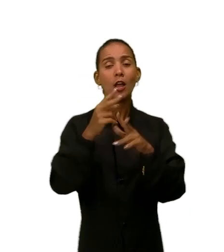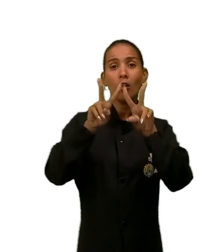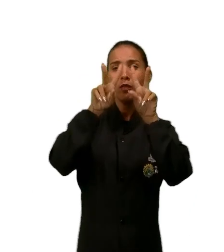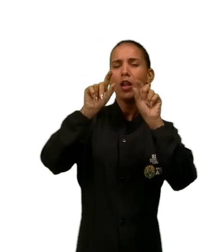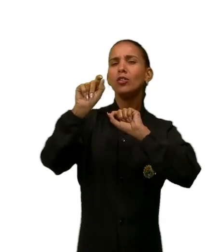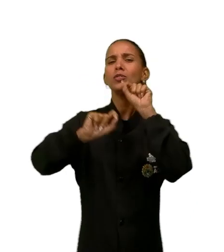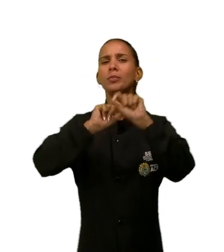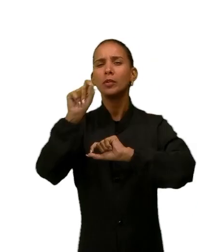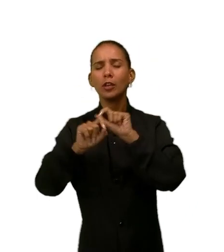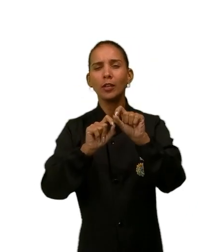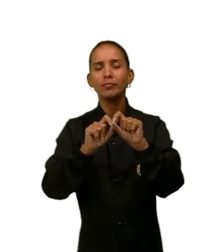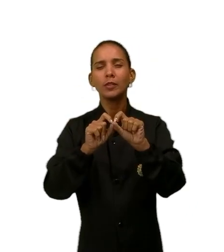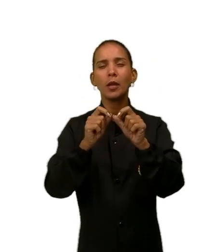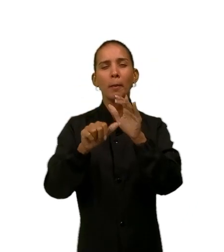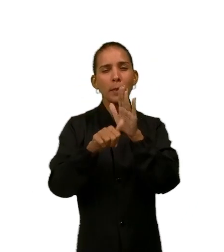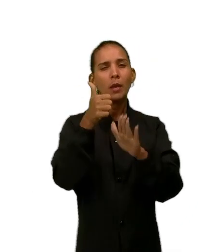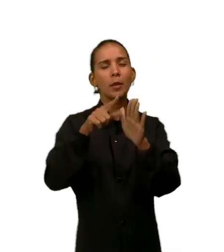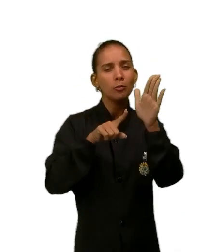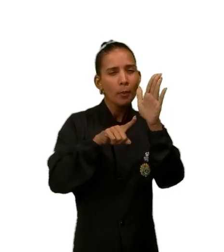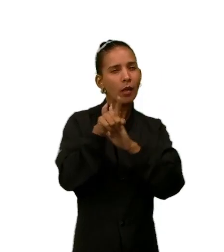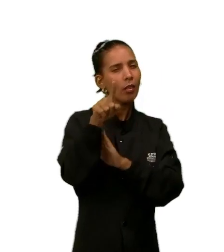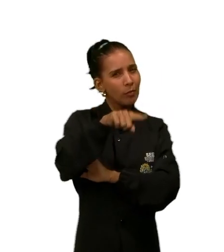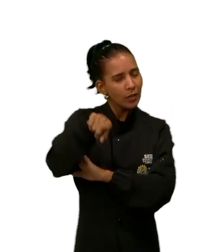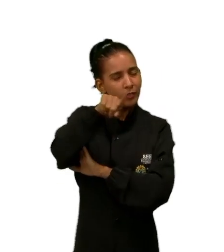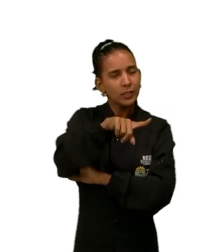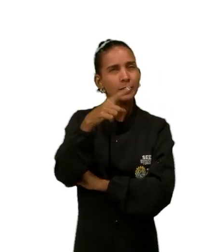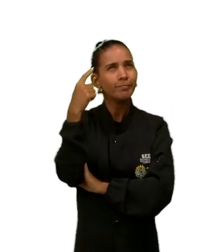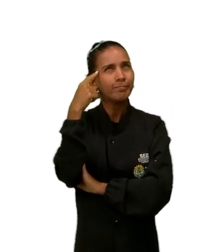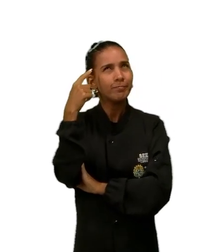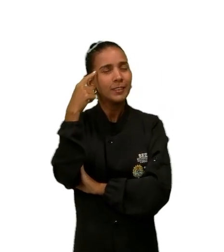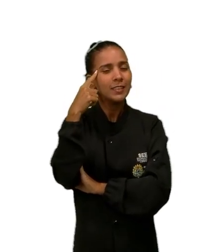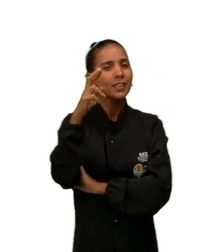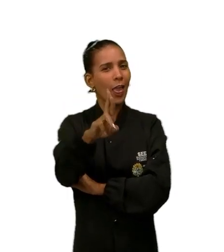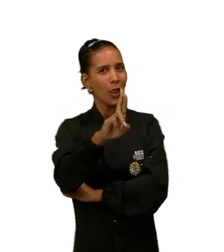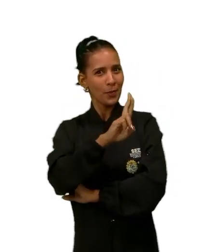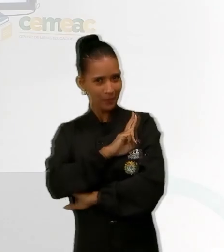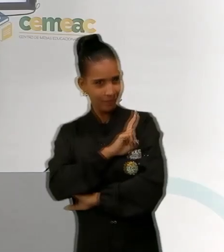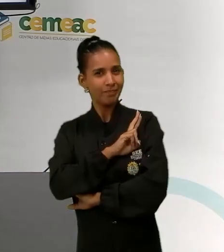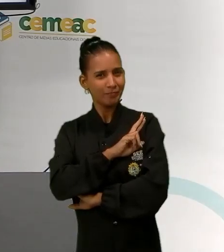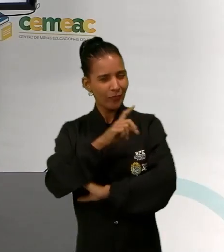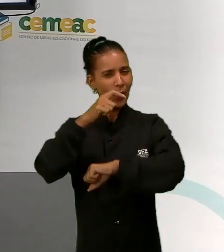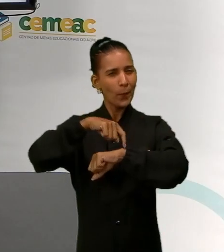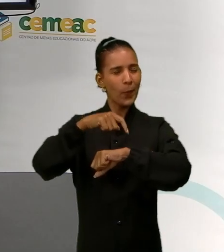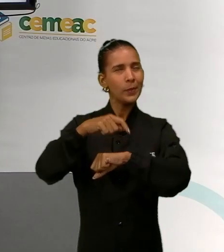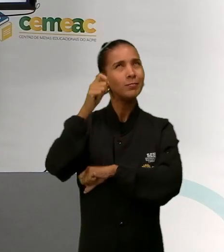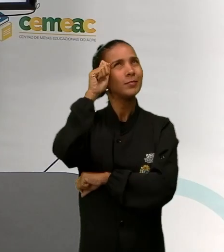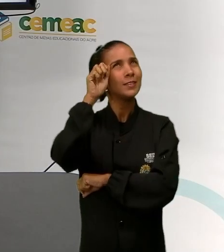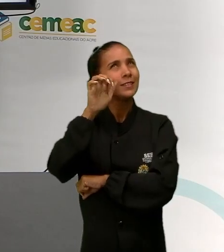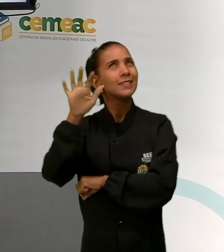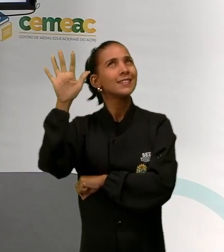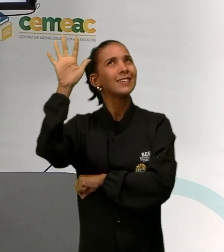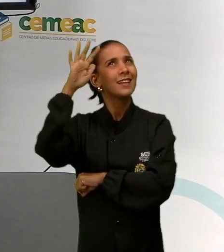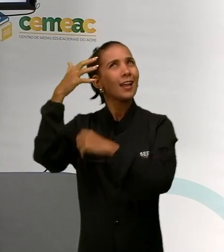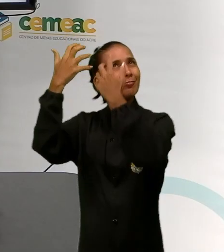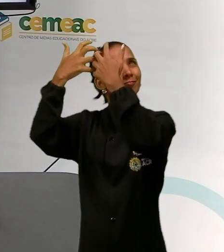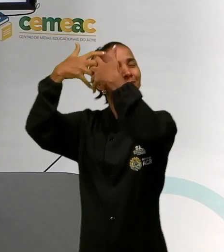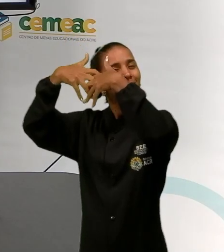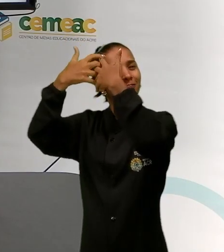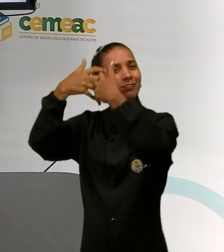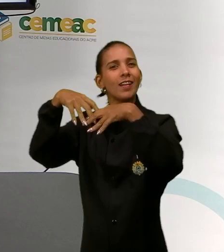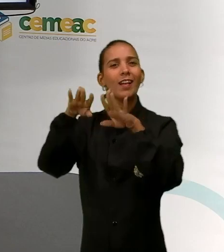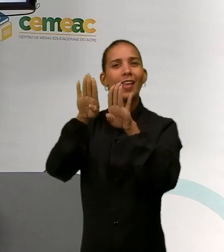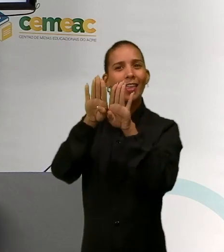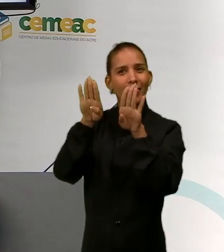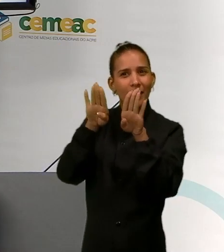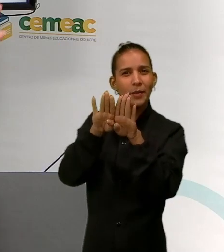com uma pergunta, que é um pense e responda. É um momento aí para a gente refletir, para a gente ter aí um